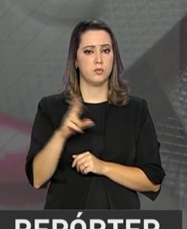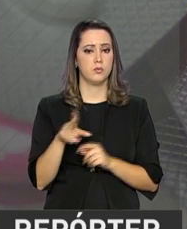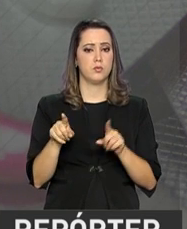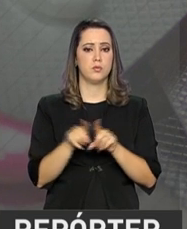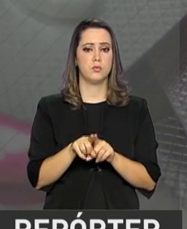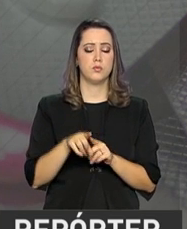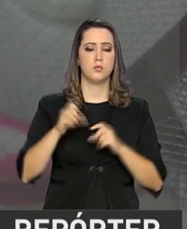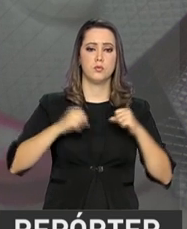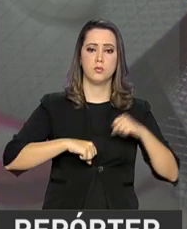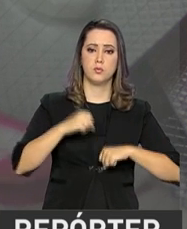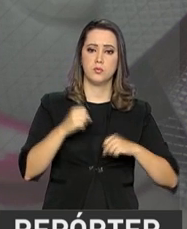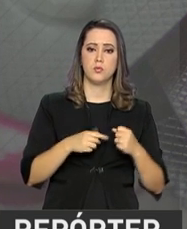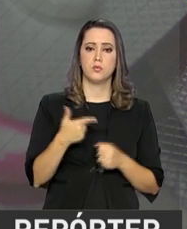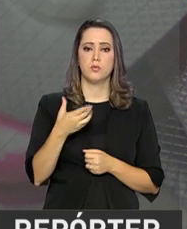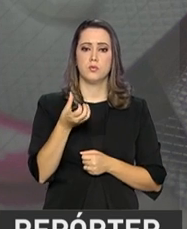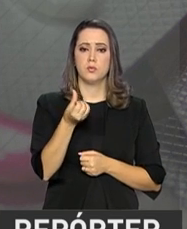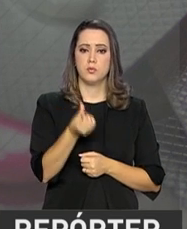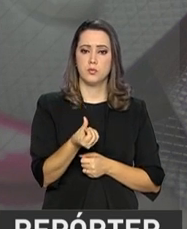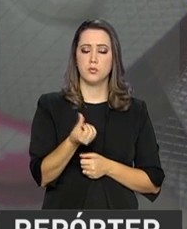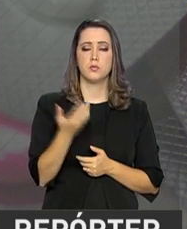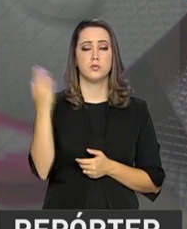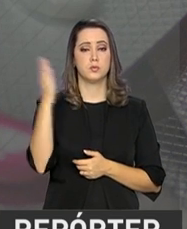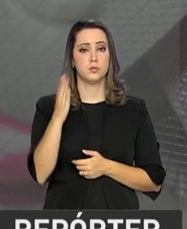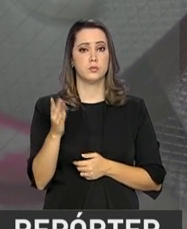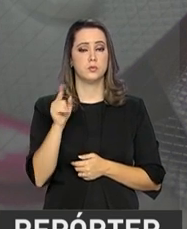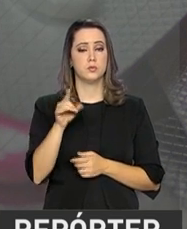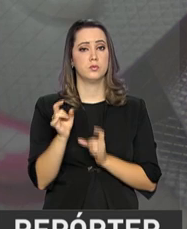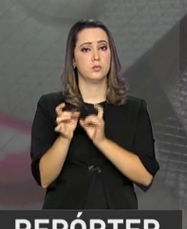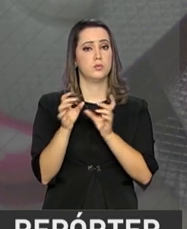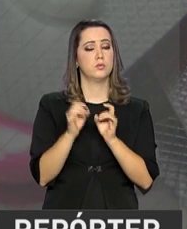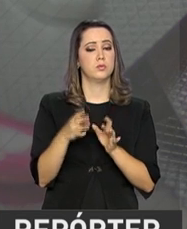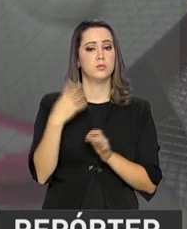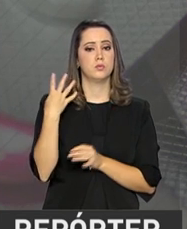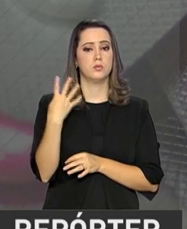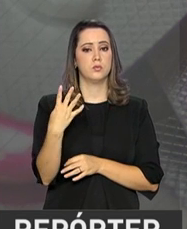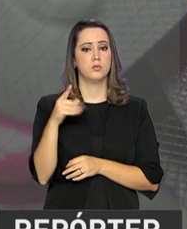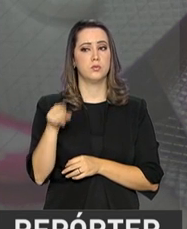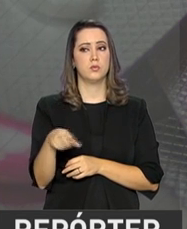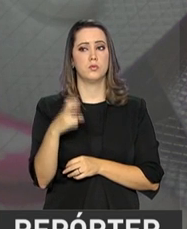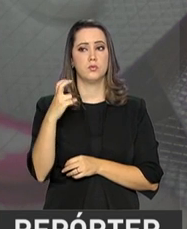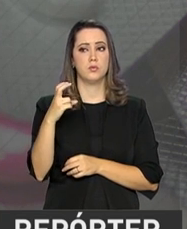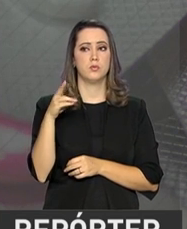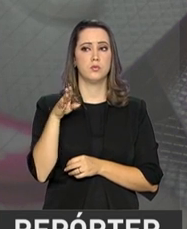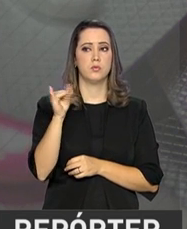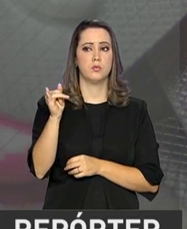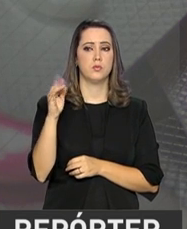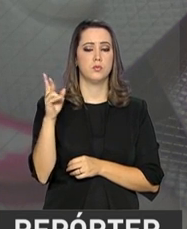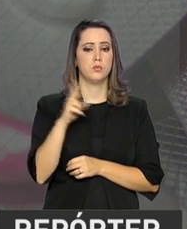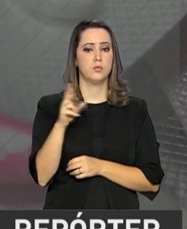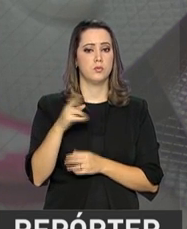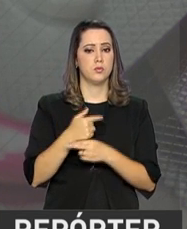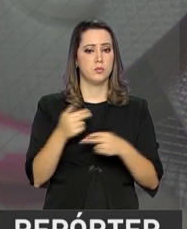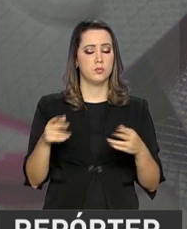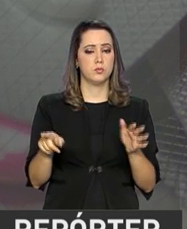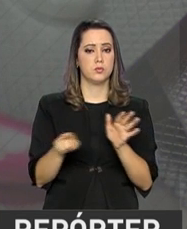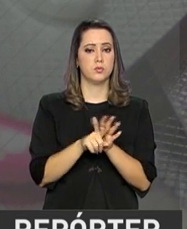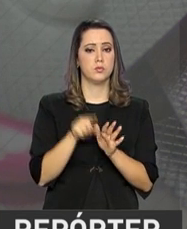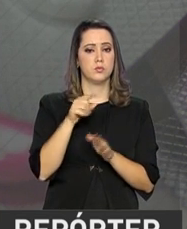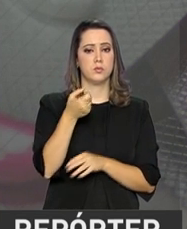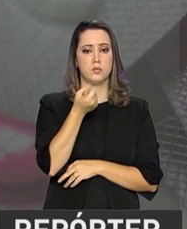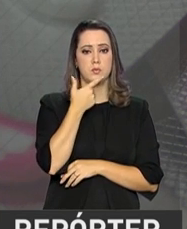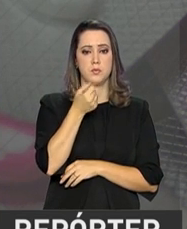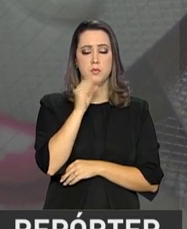reais em 2016 no brasil como a venda de quatro milhões e meio de embalagens de produtos os medicamentos